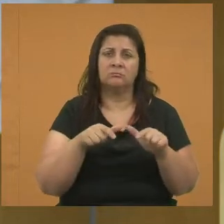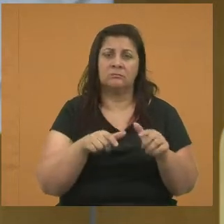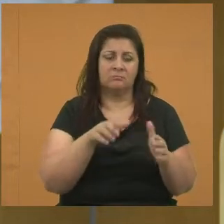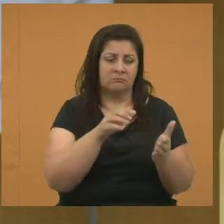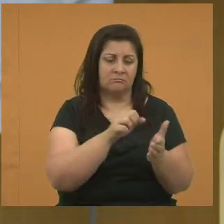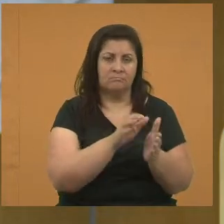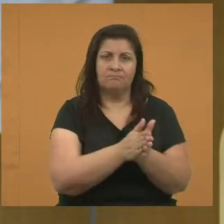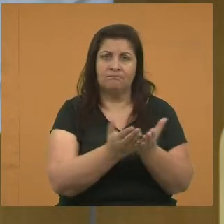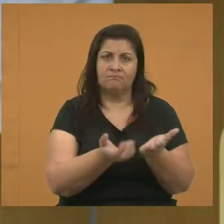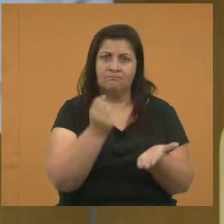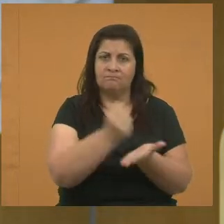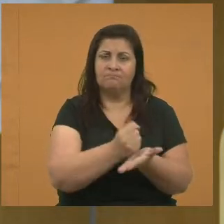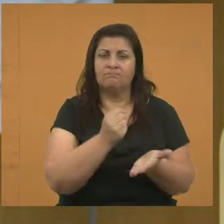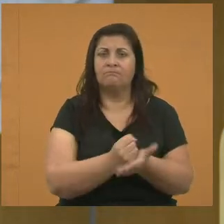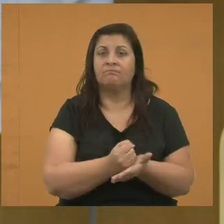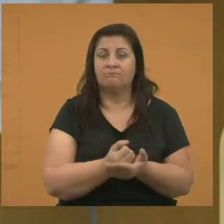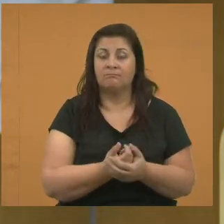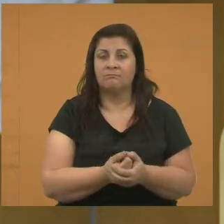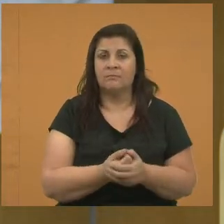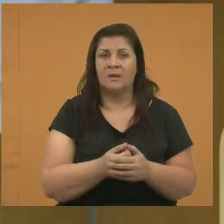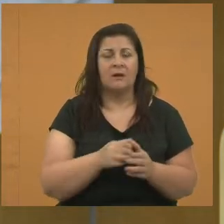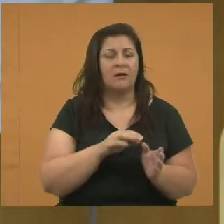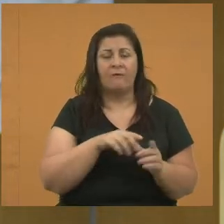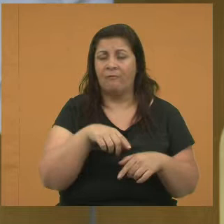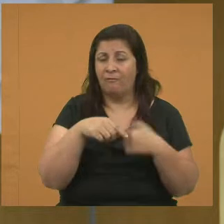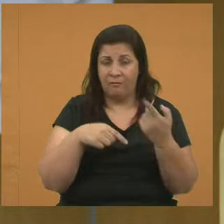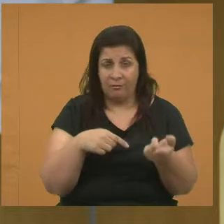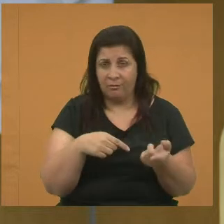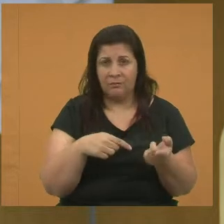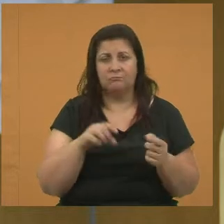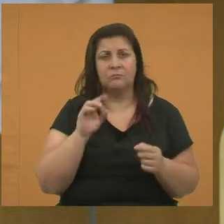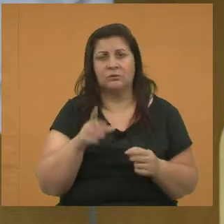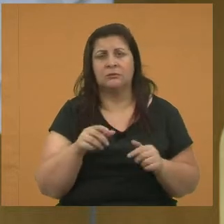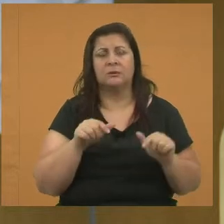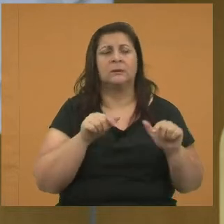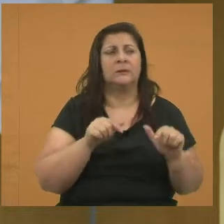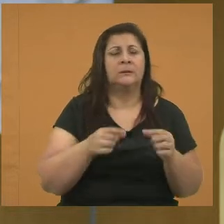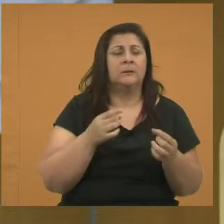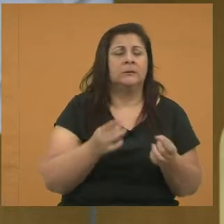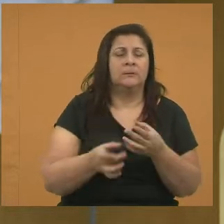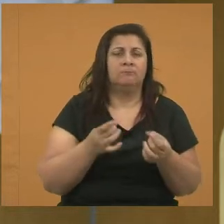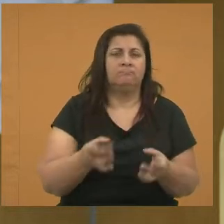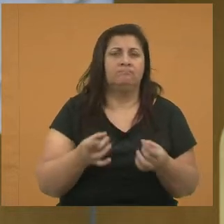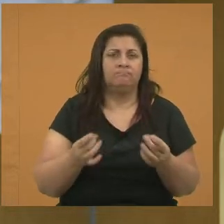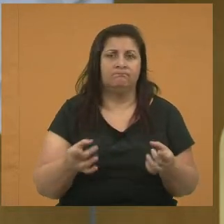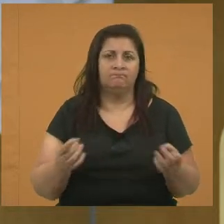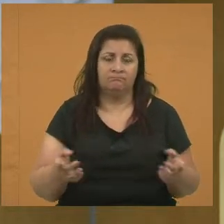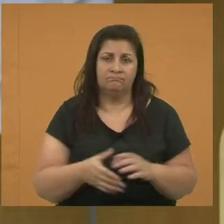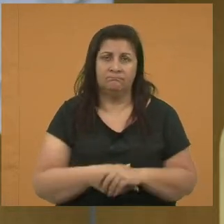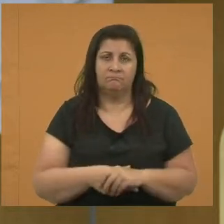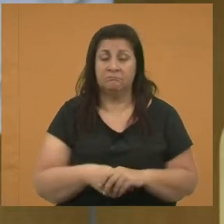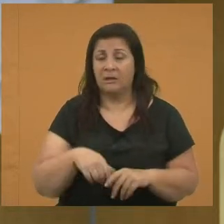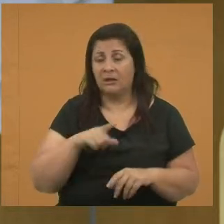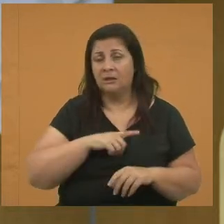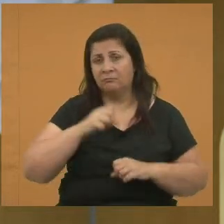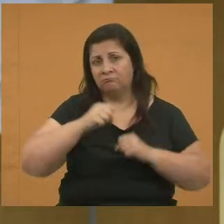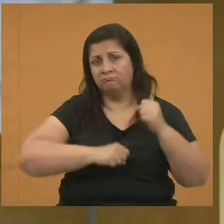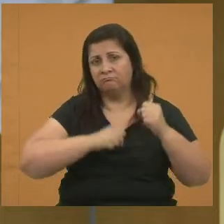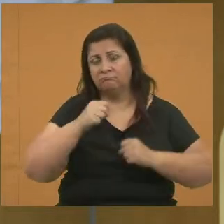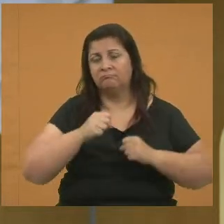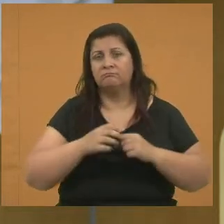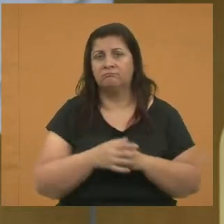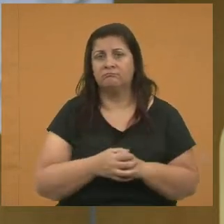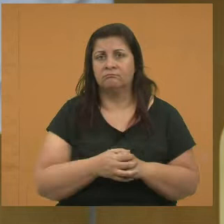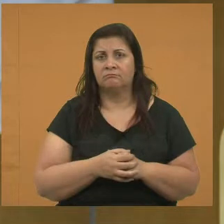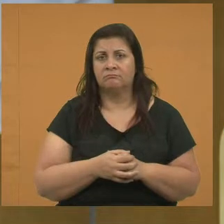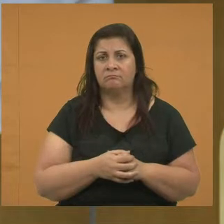tudo comercializando, seja ele autônomo, alguma coisa nesse sentido. A última foi uma empresa mesmo de verdade, que